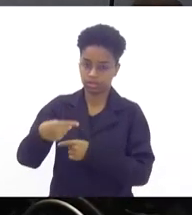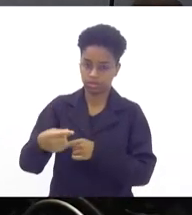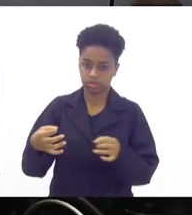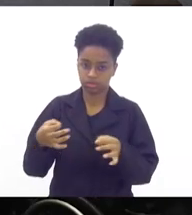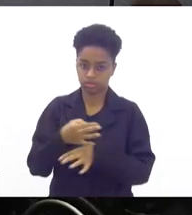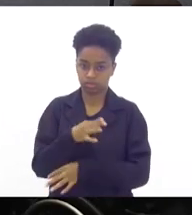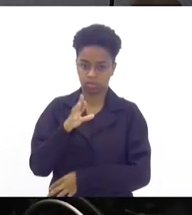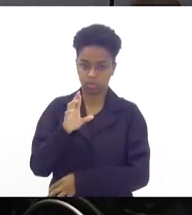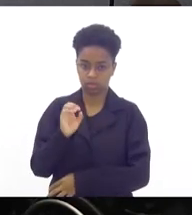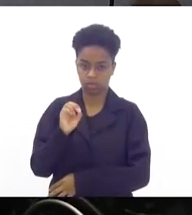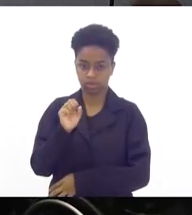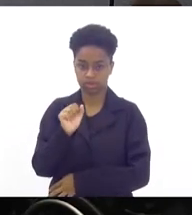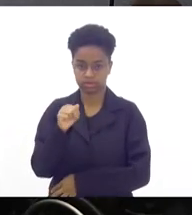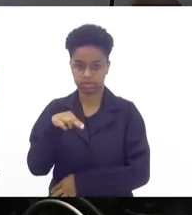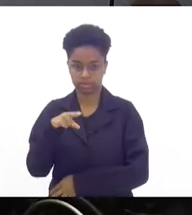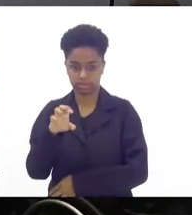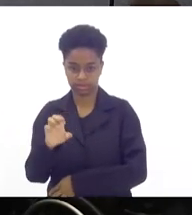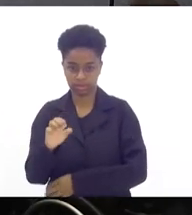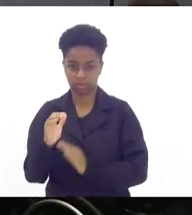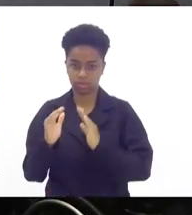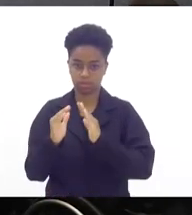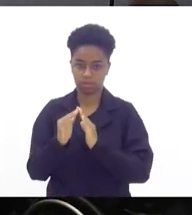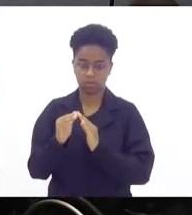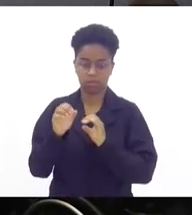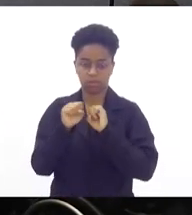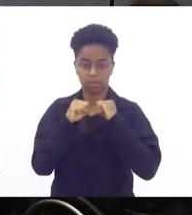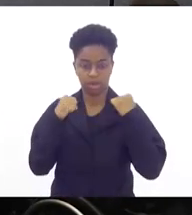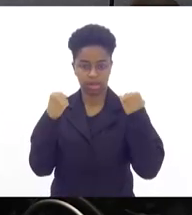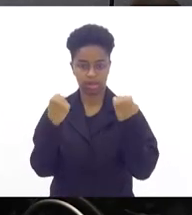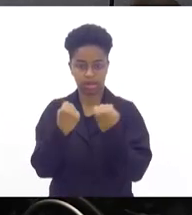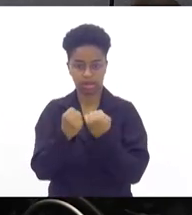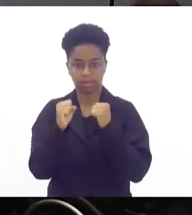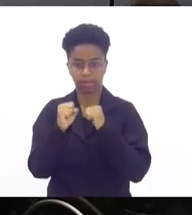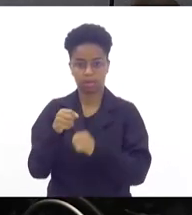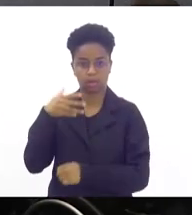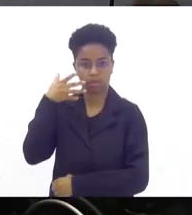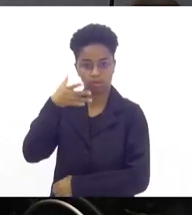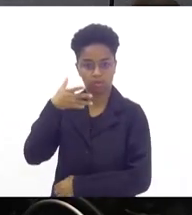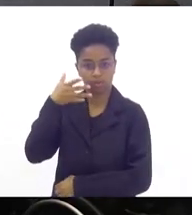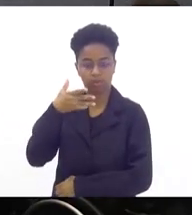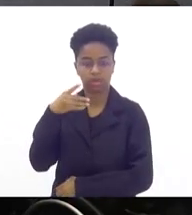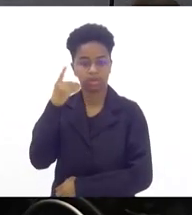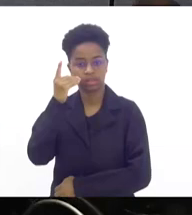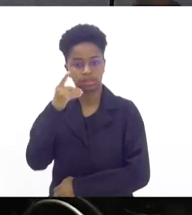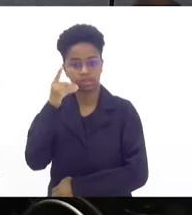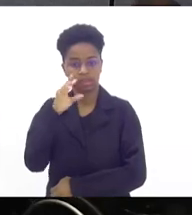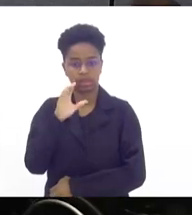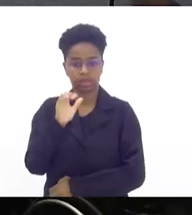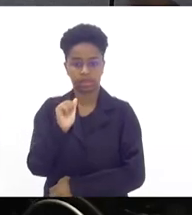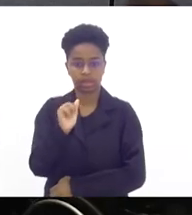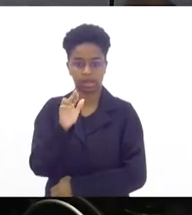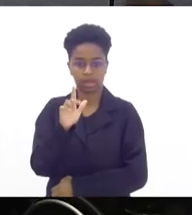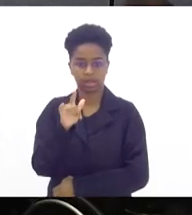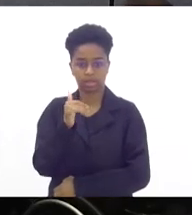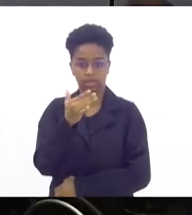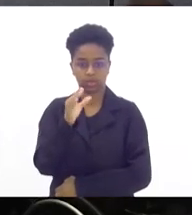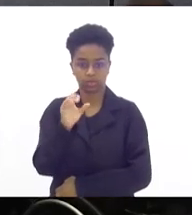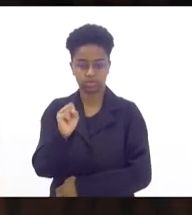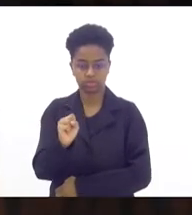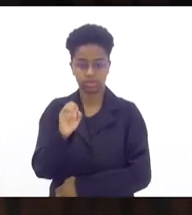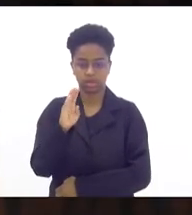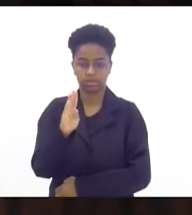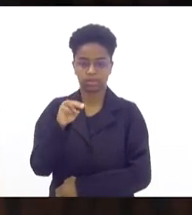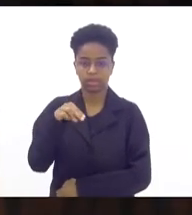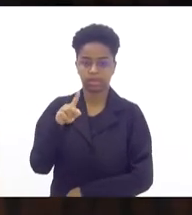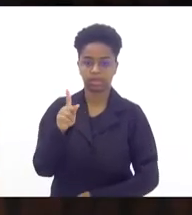moradora do Maracanã ele terá uso da fala do deputado Carlinhos BNH presidente